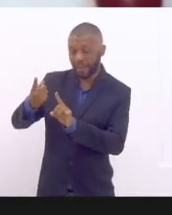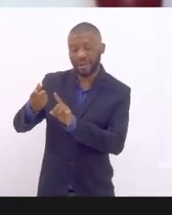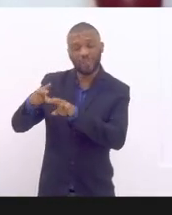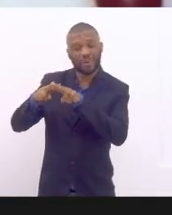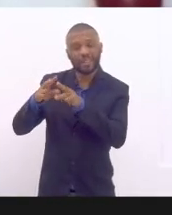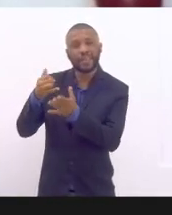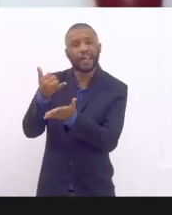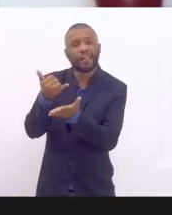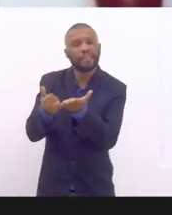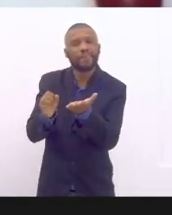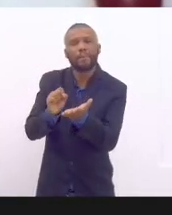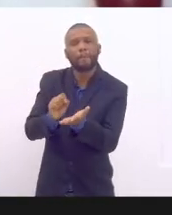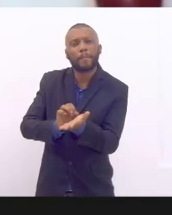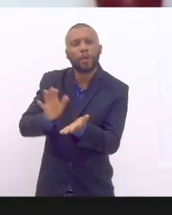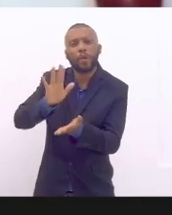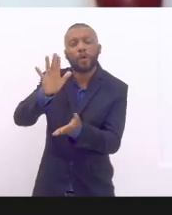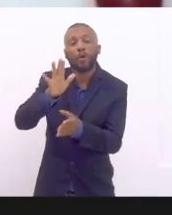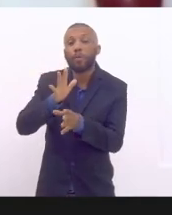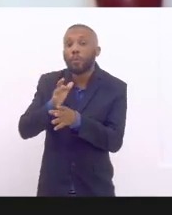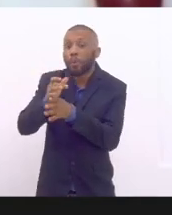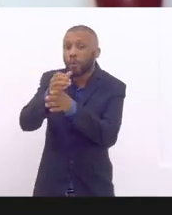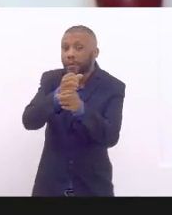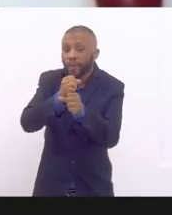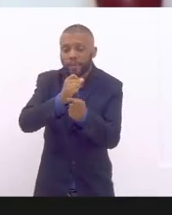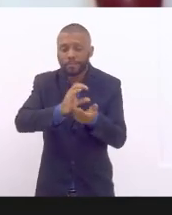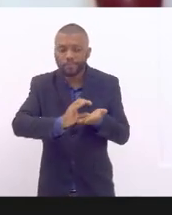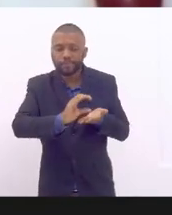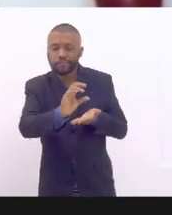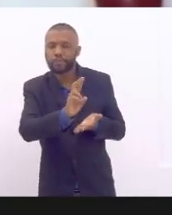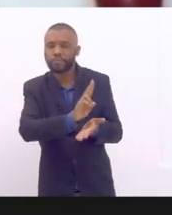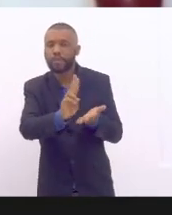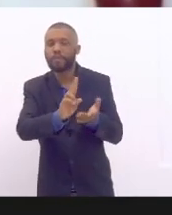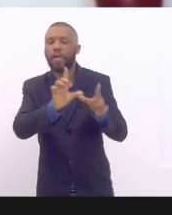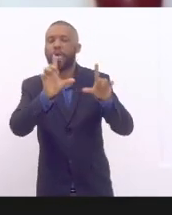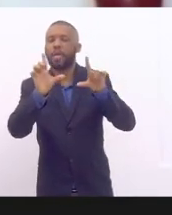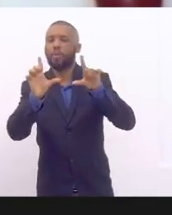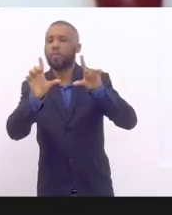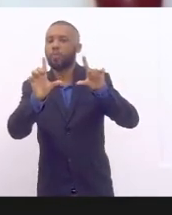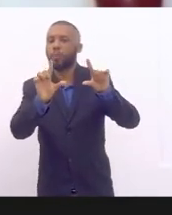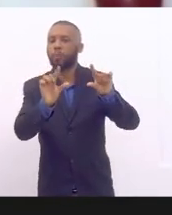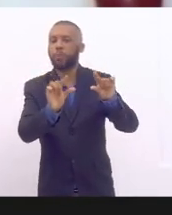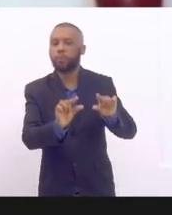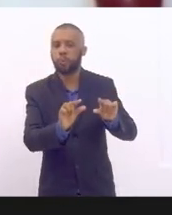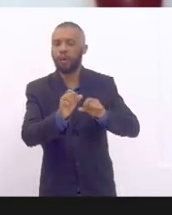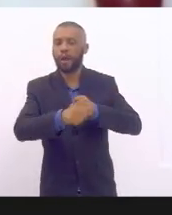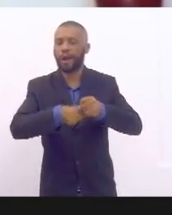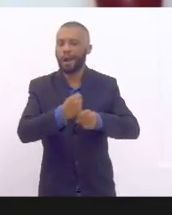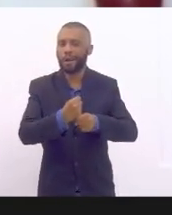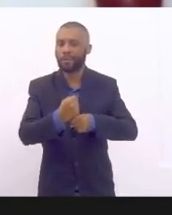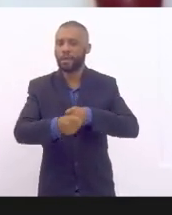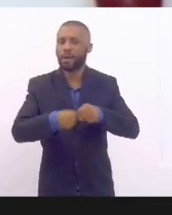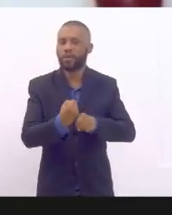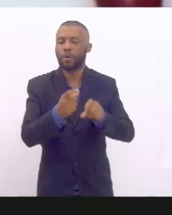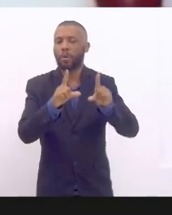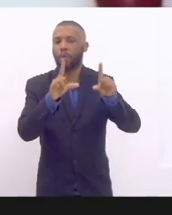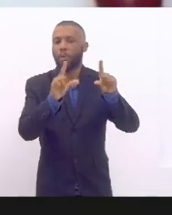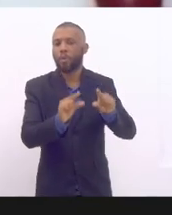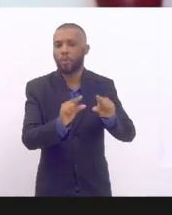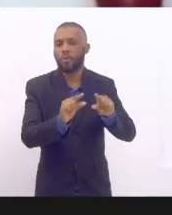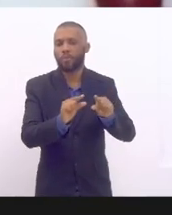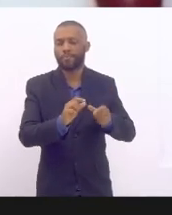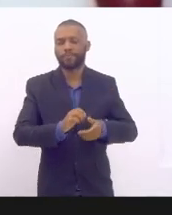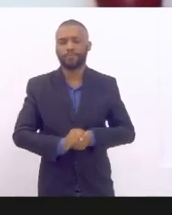o orçamento discricionário das Universidades veio caindo ano caindo em valores nominais